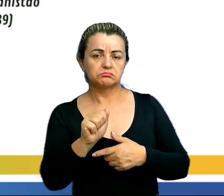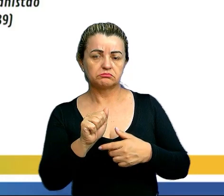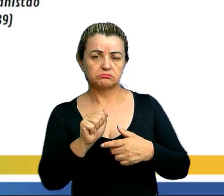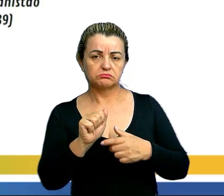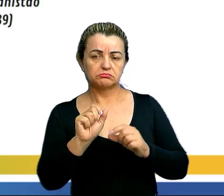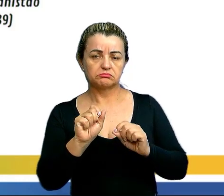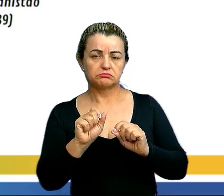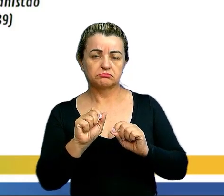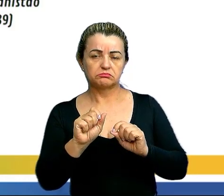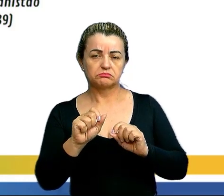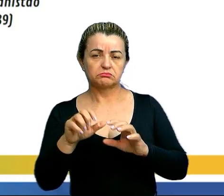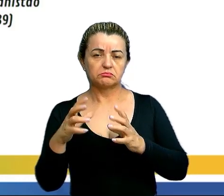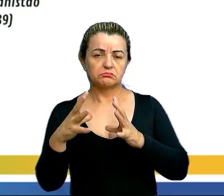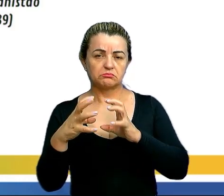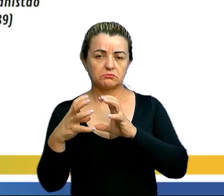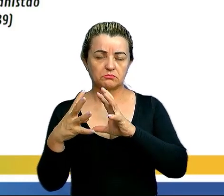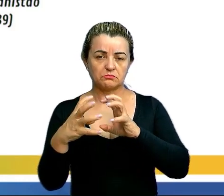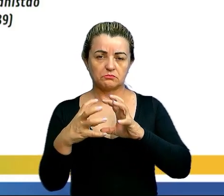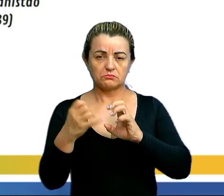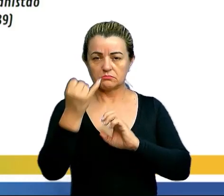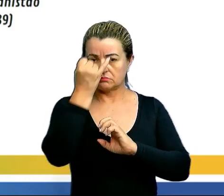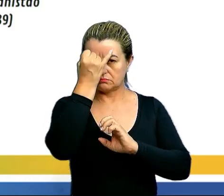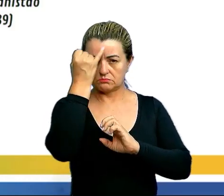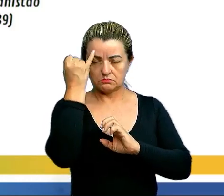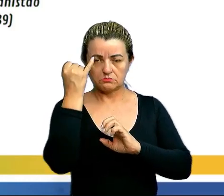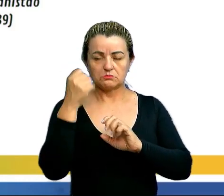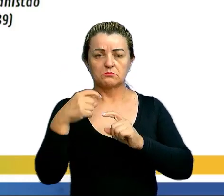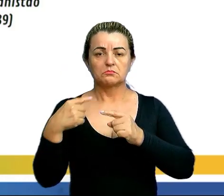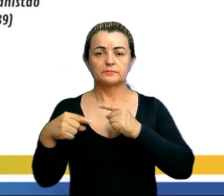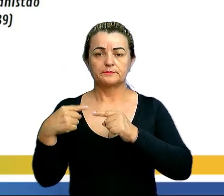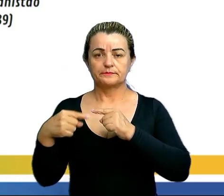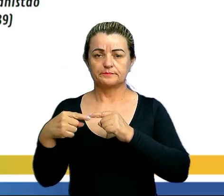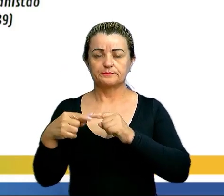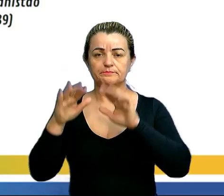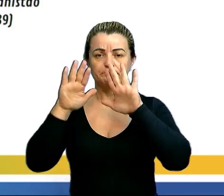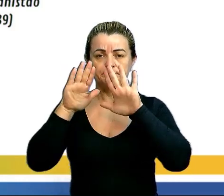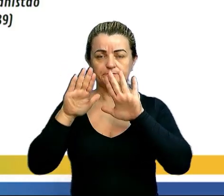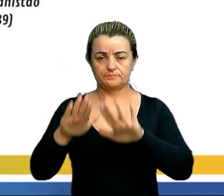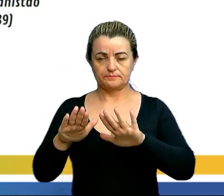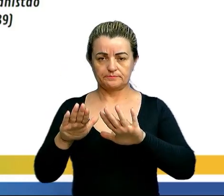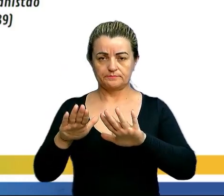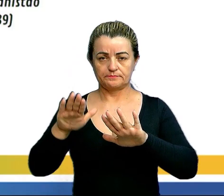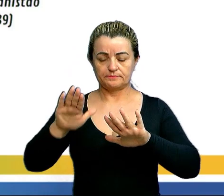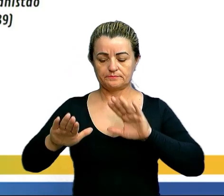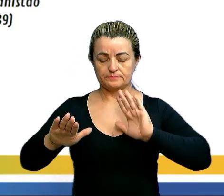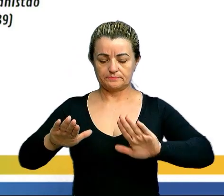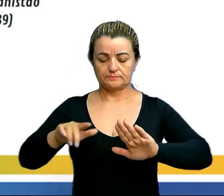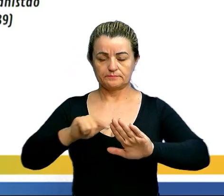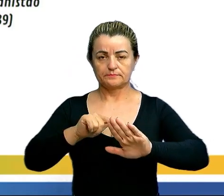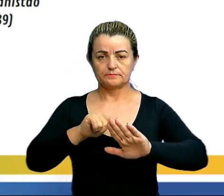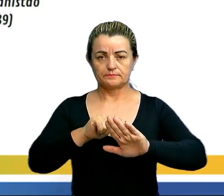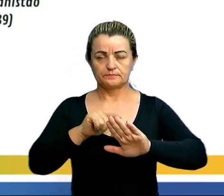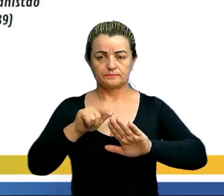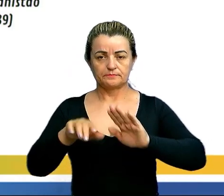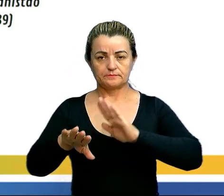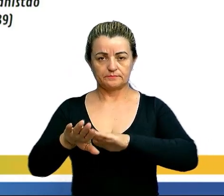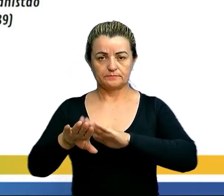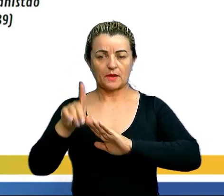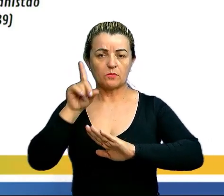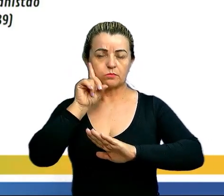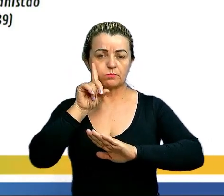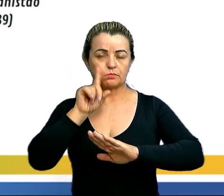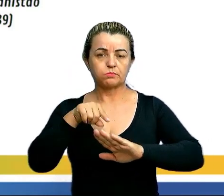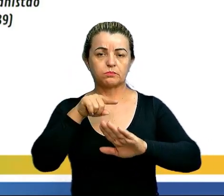conflito político-ideológico, como você está vendo aí, que se estabeleceu, né, entre os Estados Unidos, representando o bloco